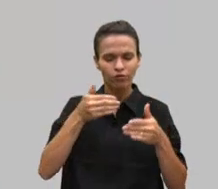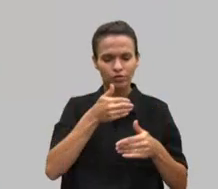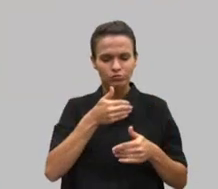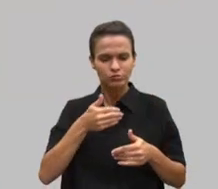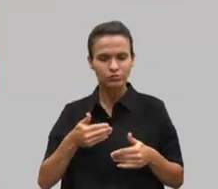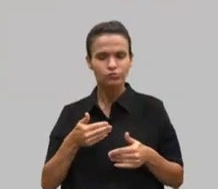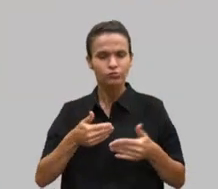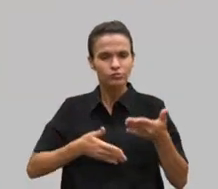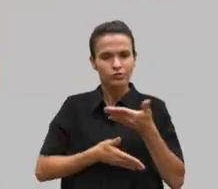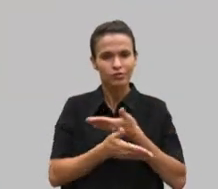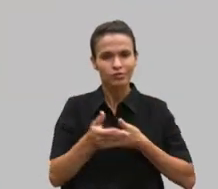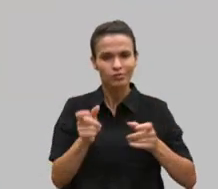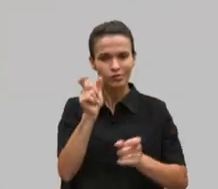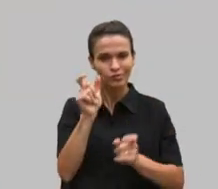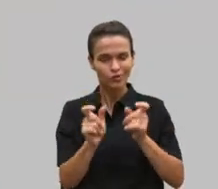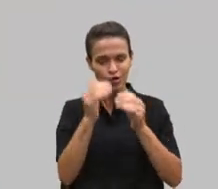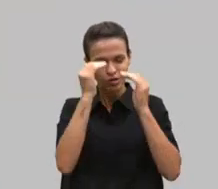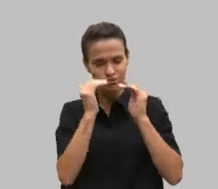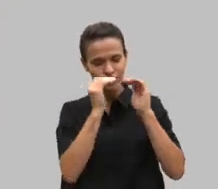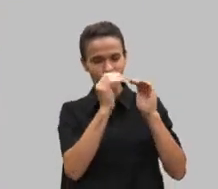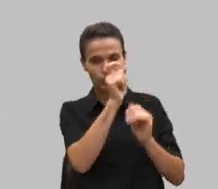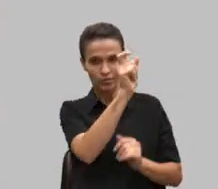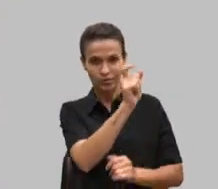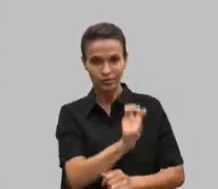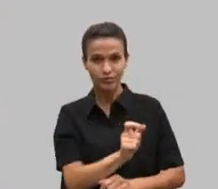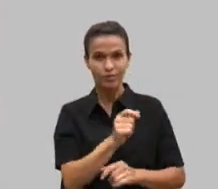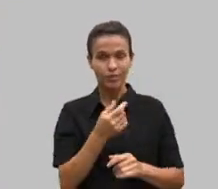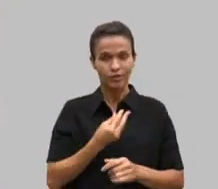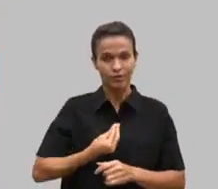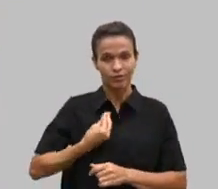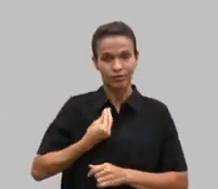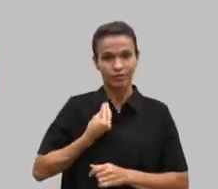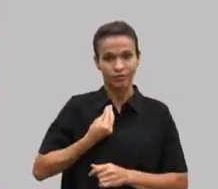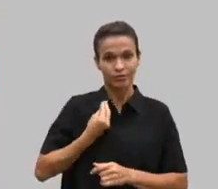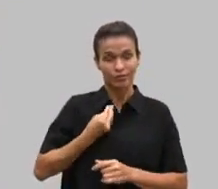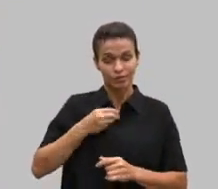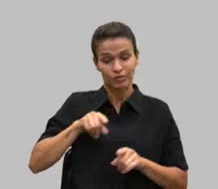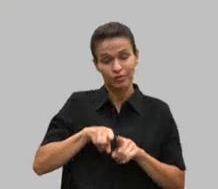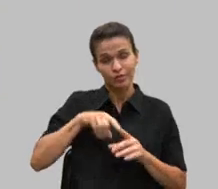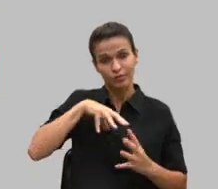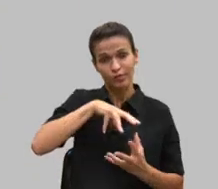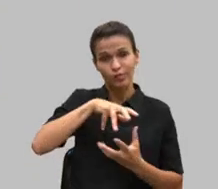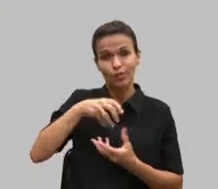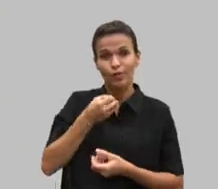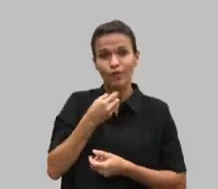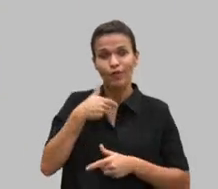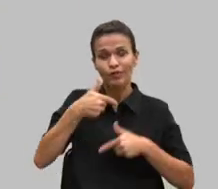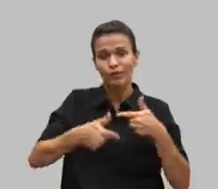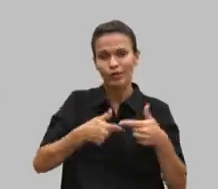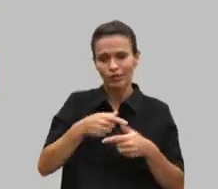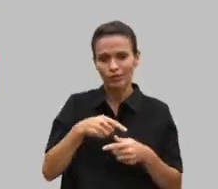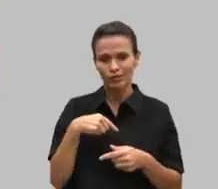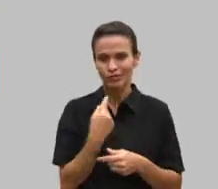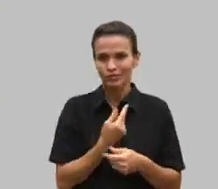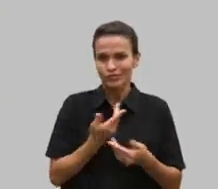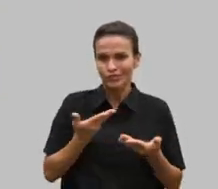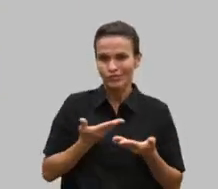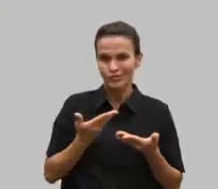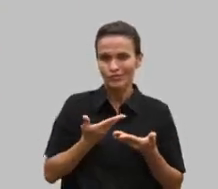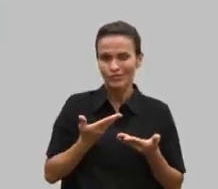sobre respeito pelo outro pela vida e pelo mundo bom trabalho para gente hoje moçada